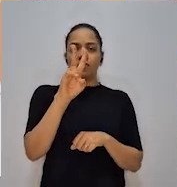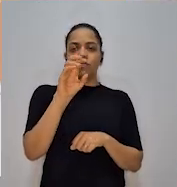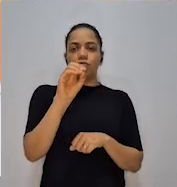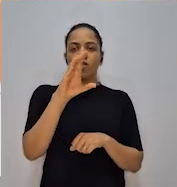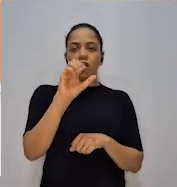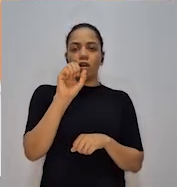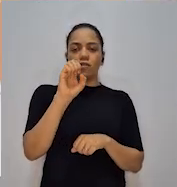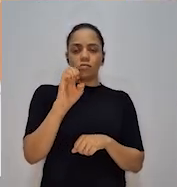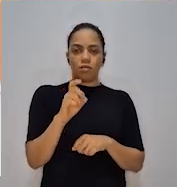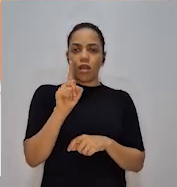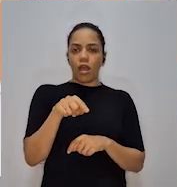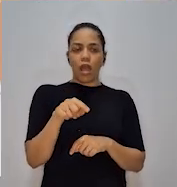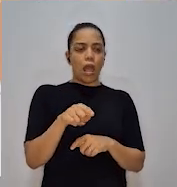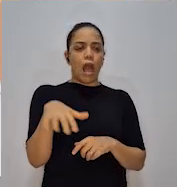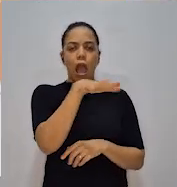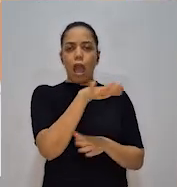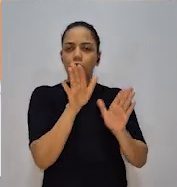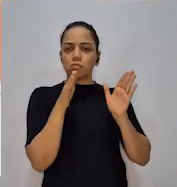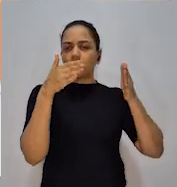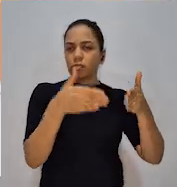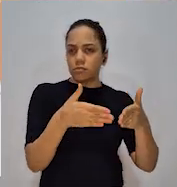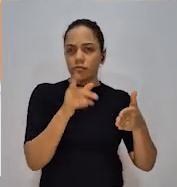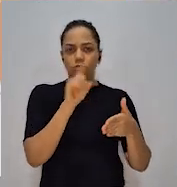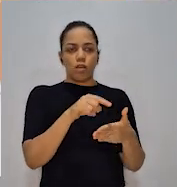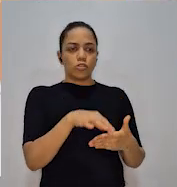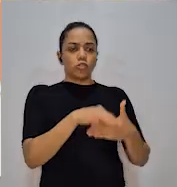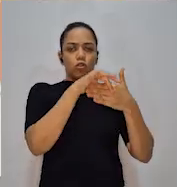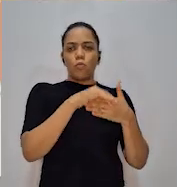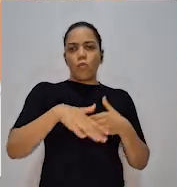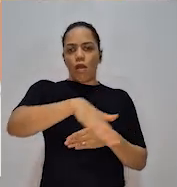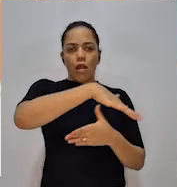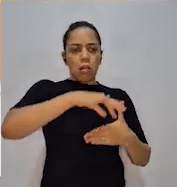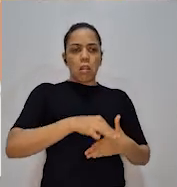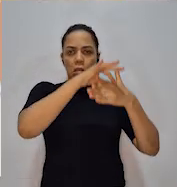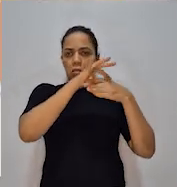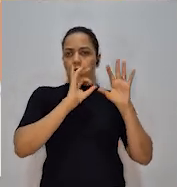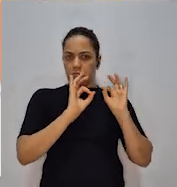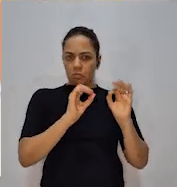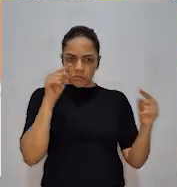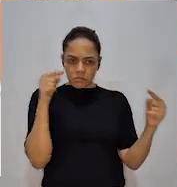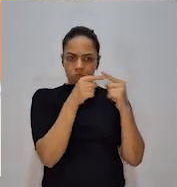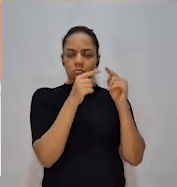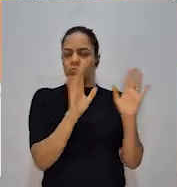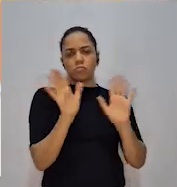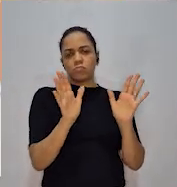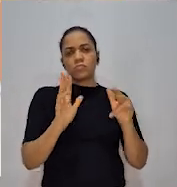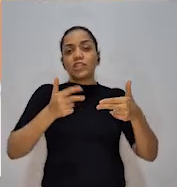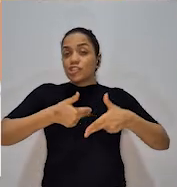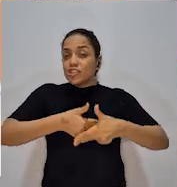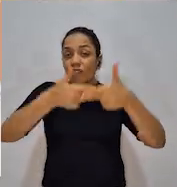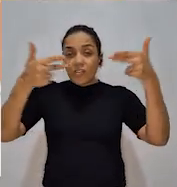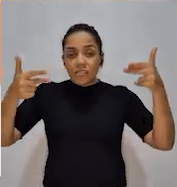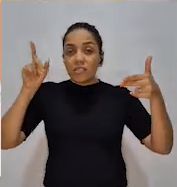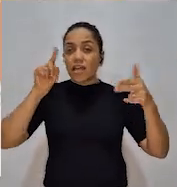área específica, como, por exemplo, a liderança, ou um grupo específico, uma área específica dentro da empresa. Diversidade é um tema que